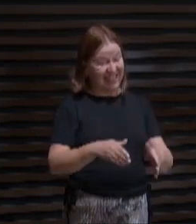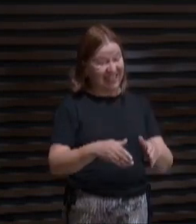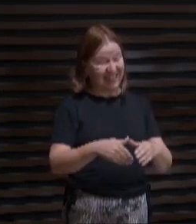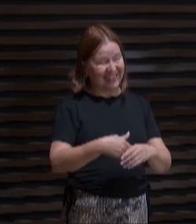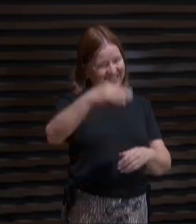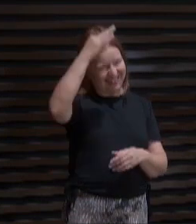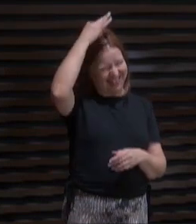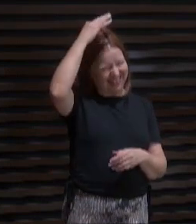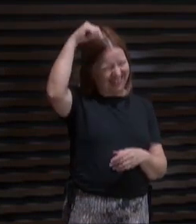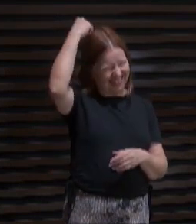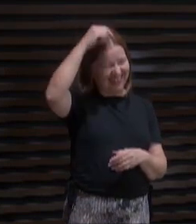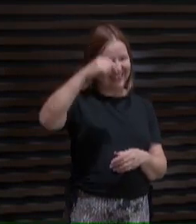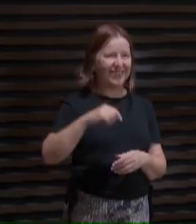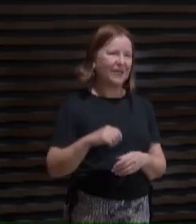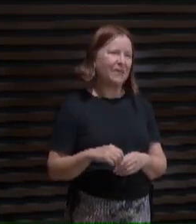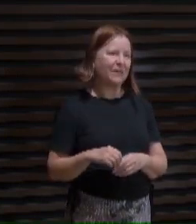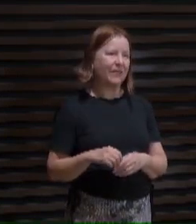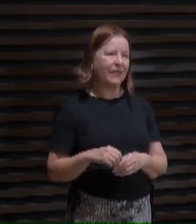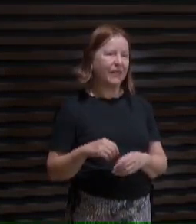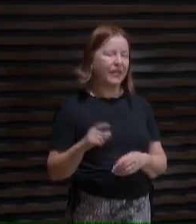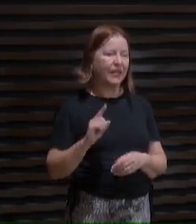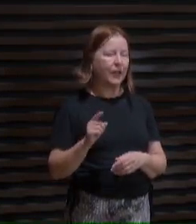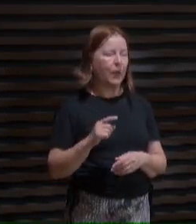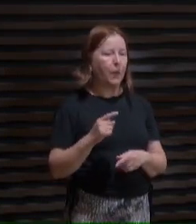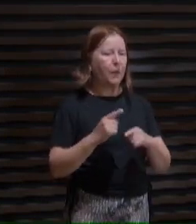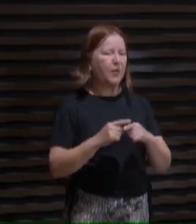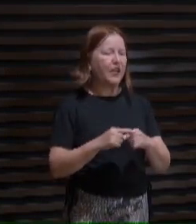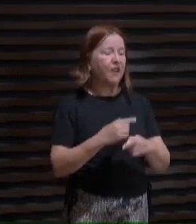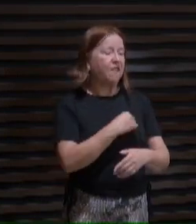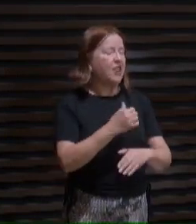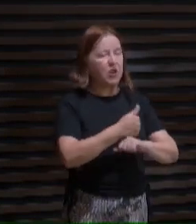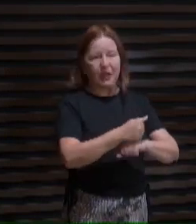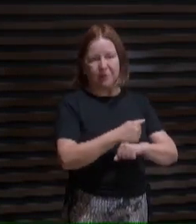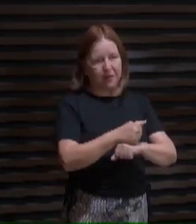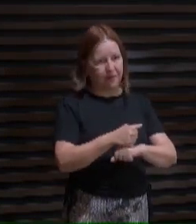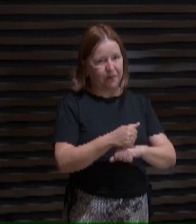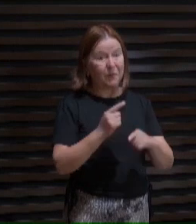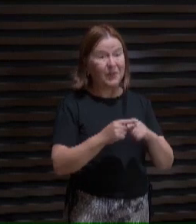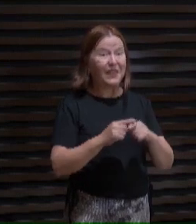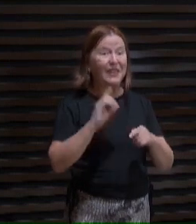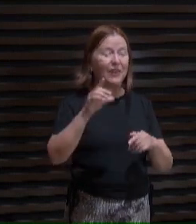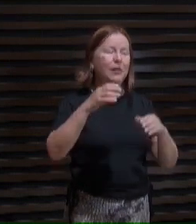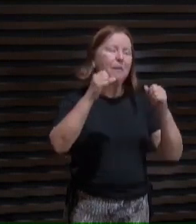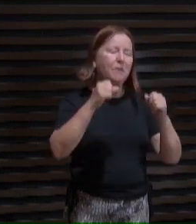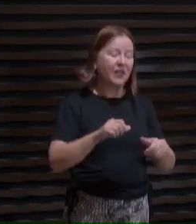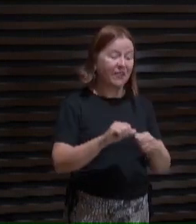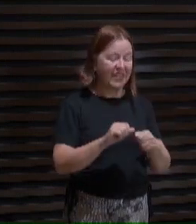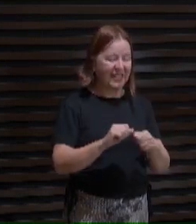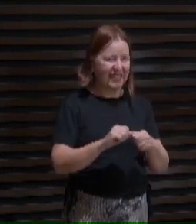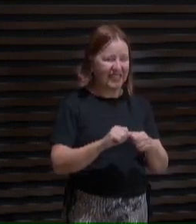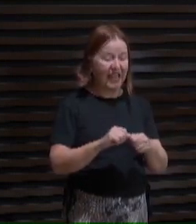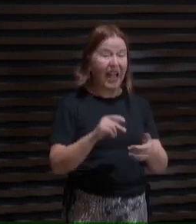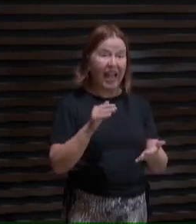tornar uma nova criatura. Não é porque é filho de Abraão, porque Deus disse que Deus pode fazer até